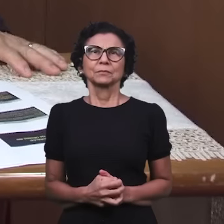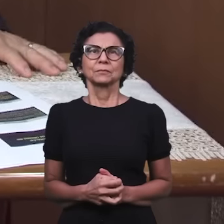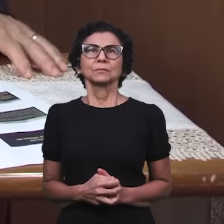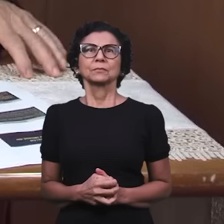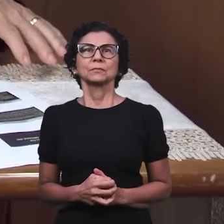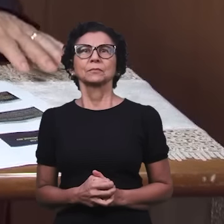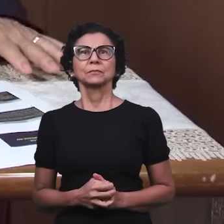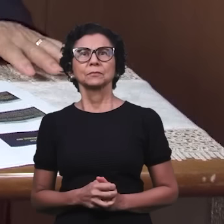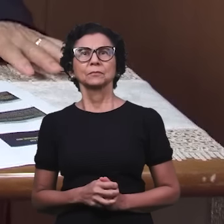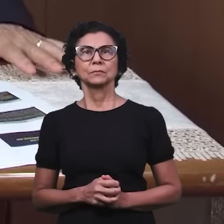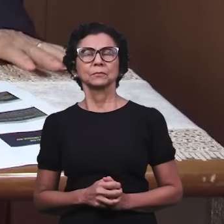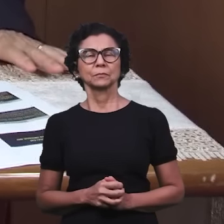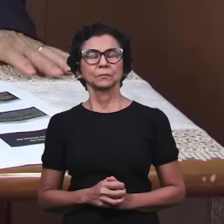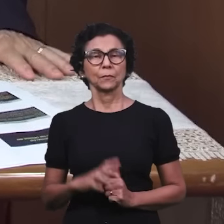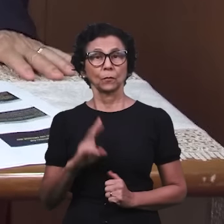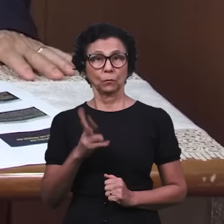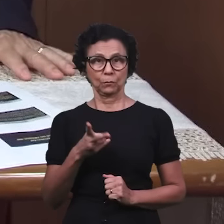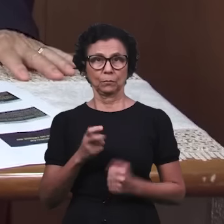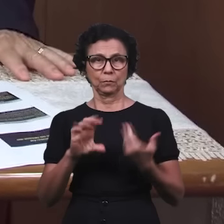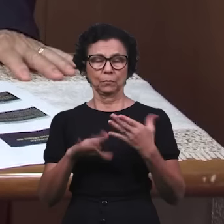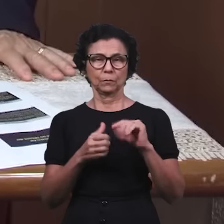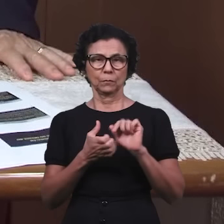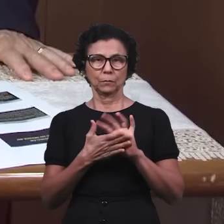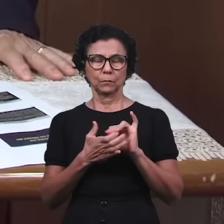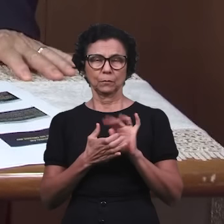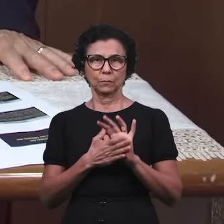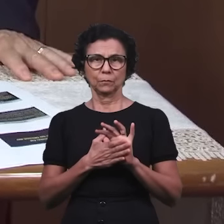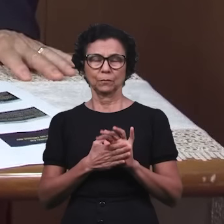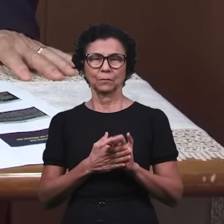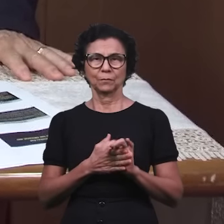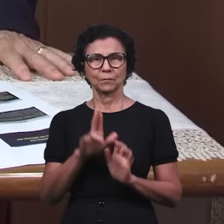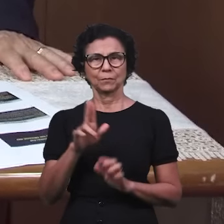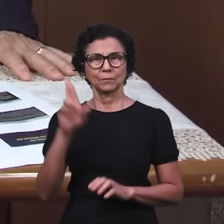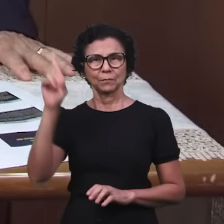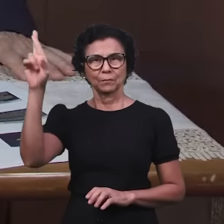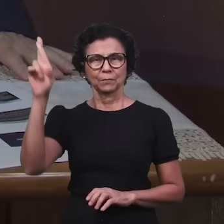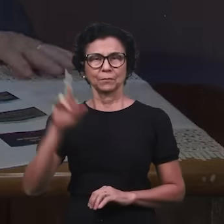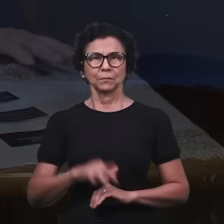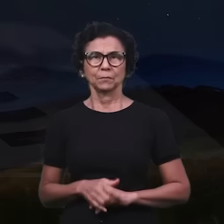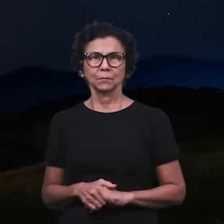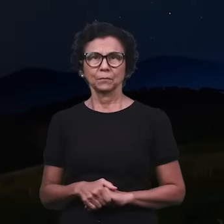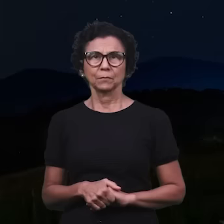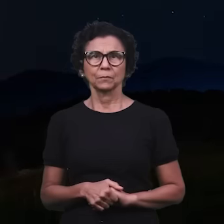Glória a Deus, estaremos cantando mais um louvor de adoração ao nome do Senhor.